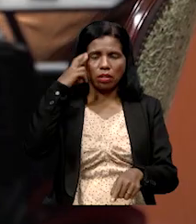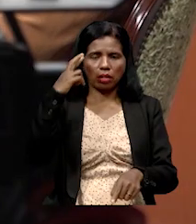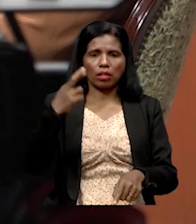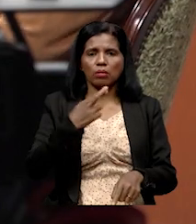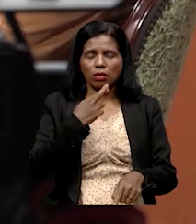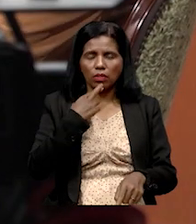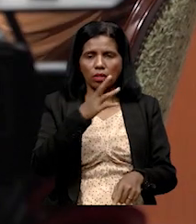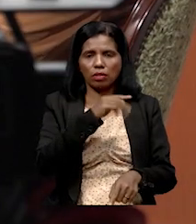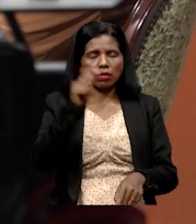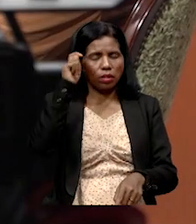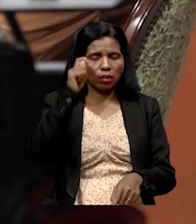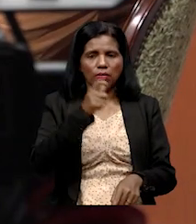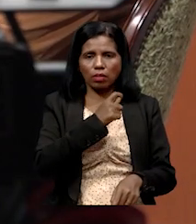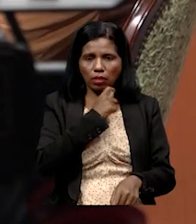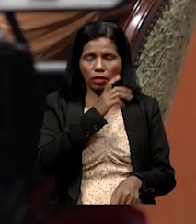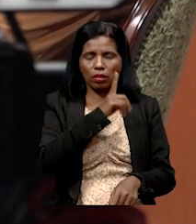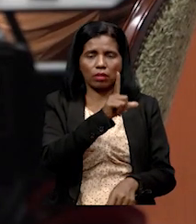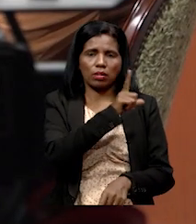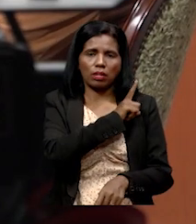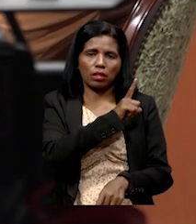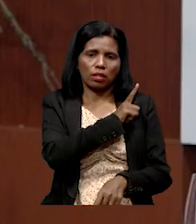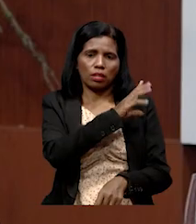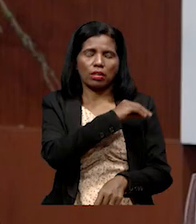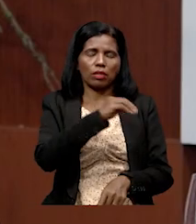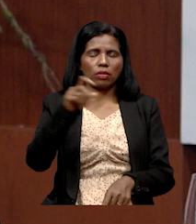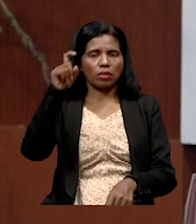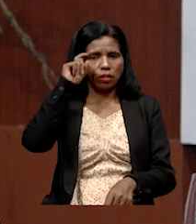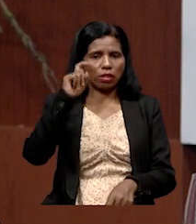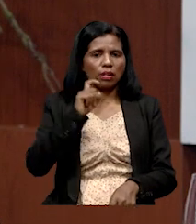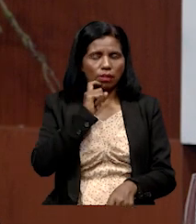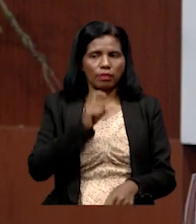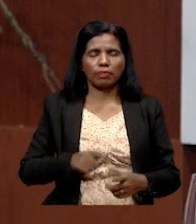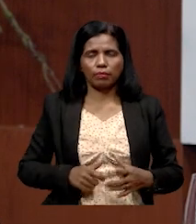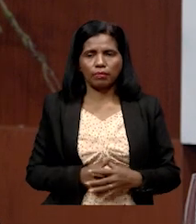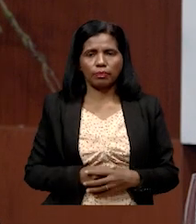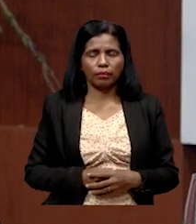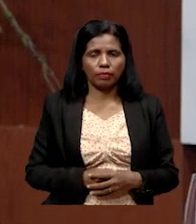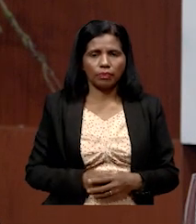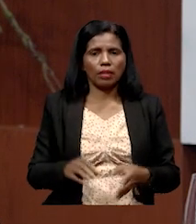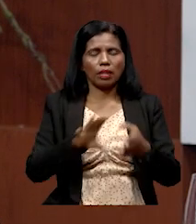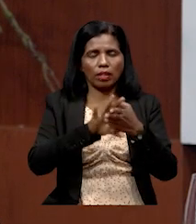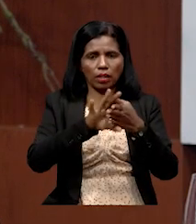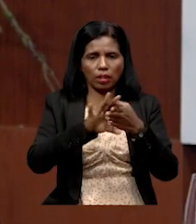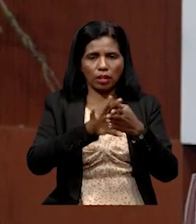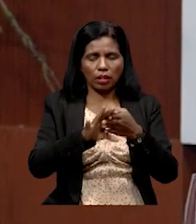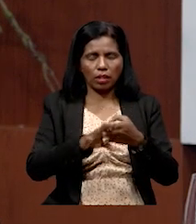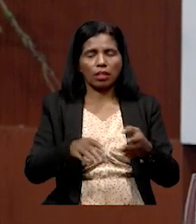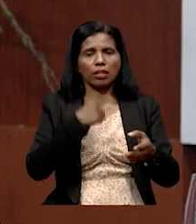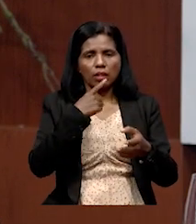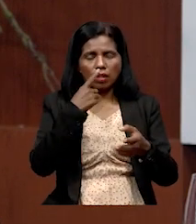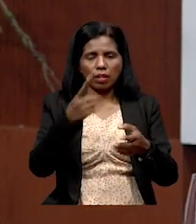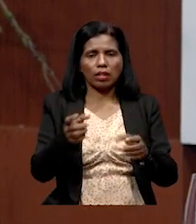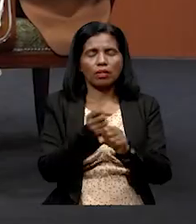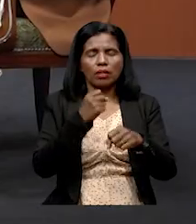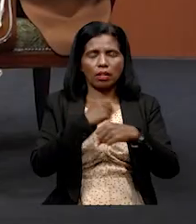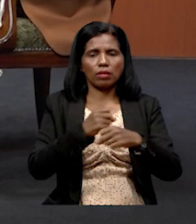Horta, Taur Matangruak, Lere Anantimor, ho Kairala Xanana Guzmán. E a carta referemos, cita catac, a tu